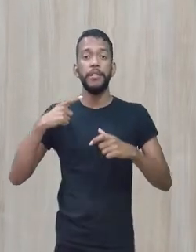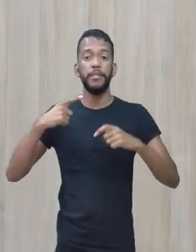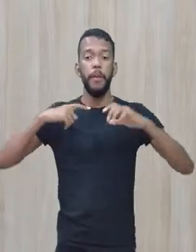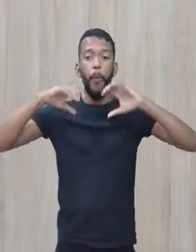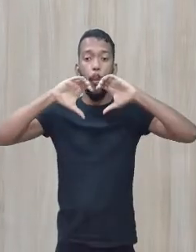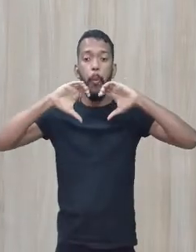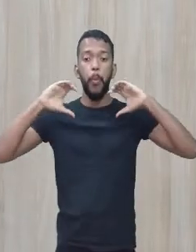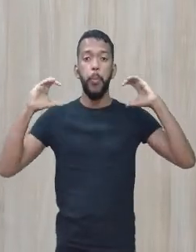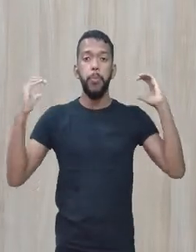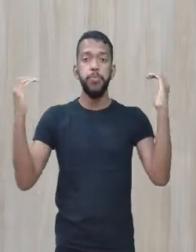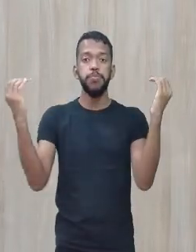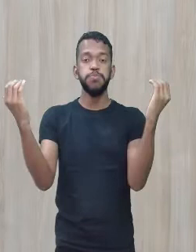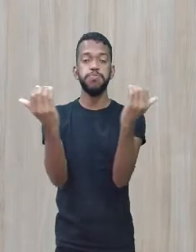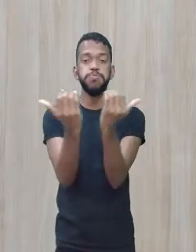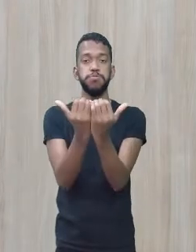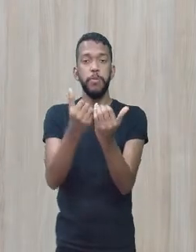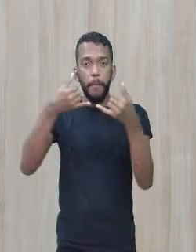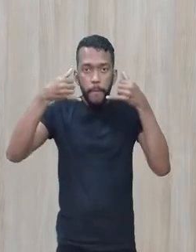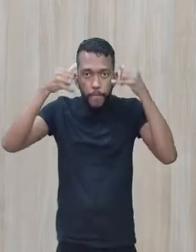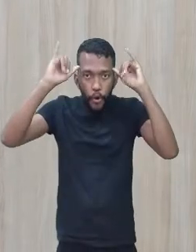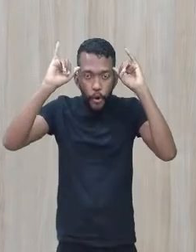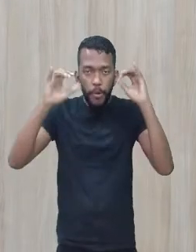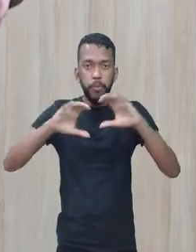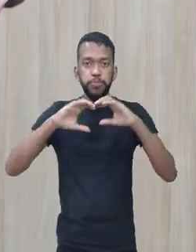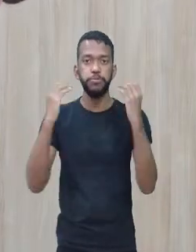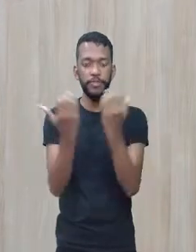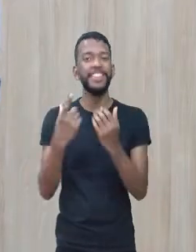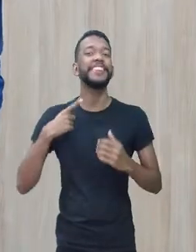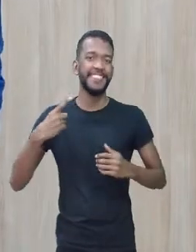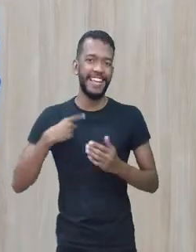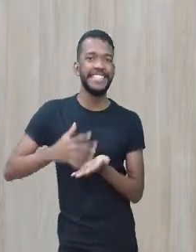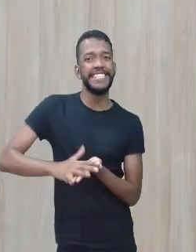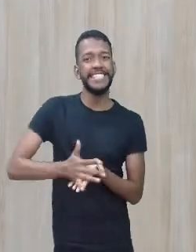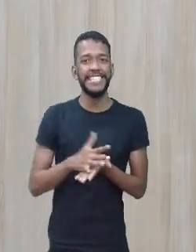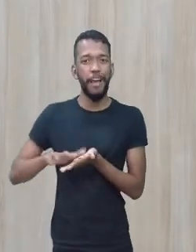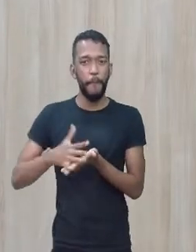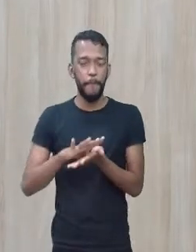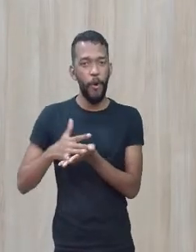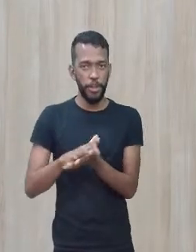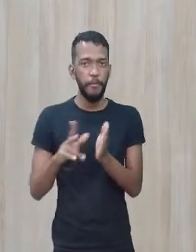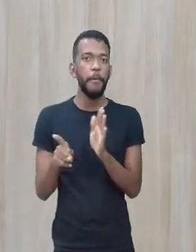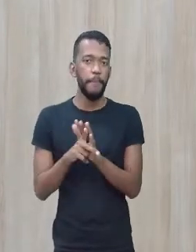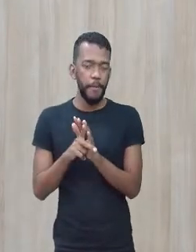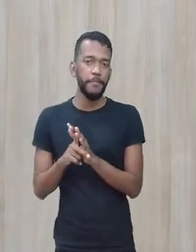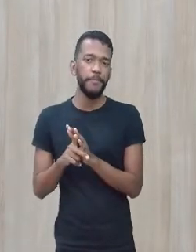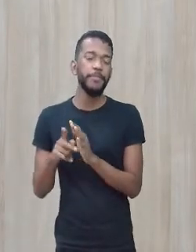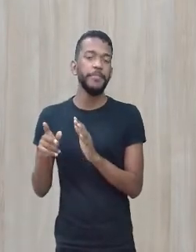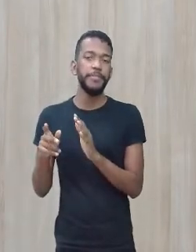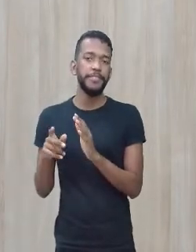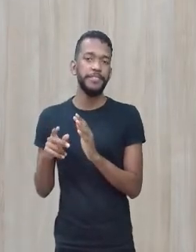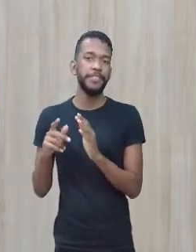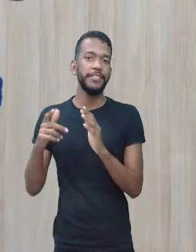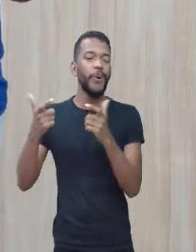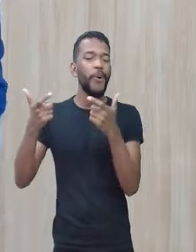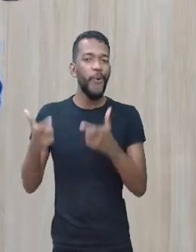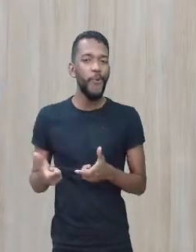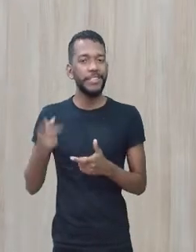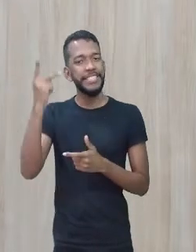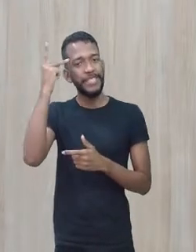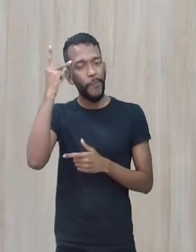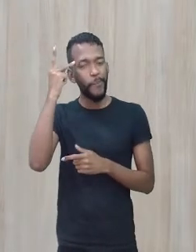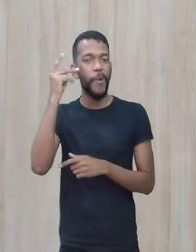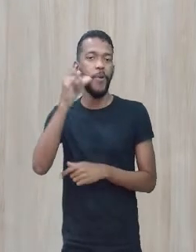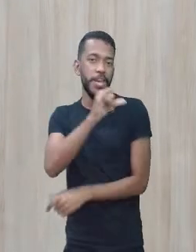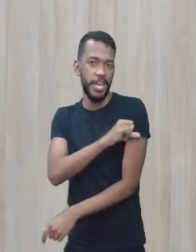bumbódromo, você já ouviu falar no sambódromo, para o período do carnaval, principalmente lá em São Paulo, Rio